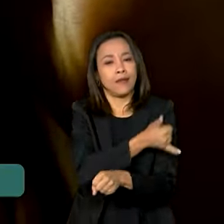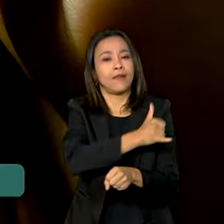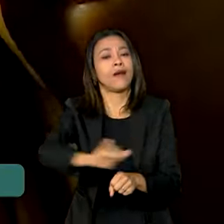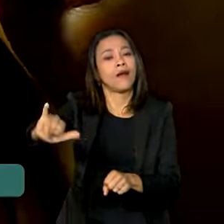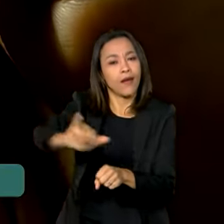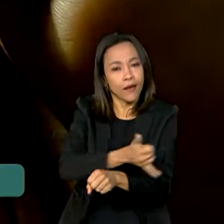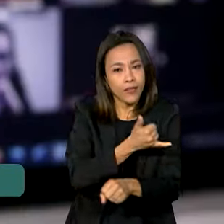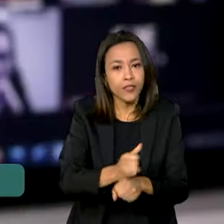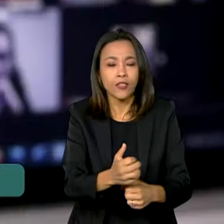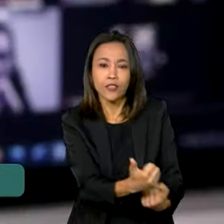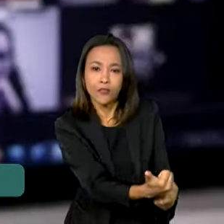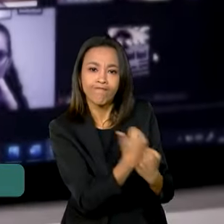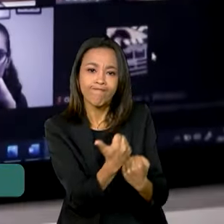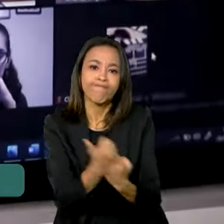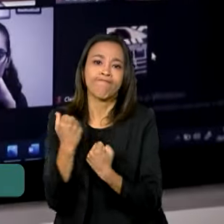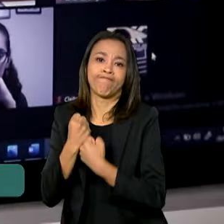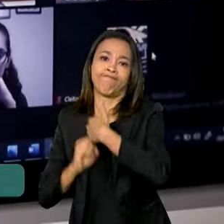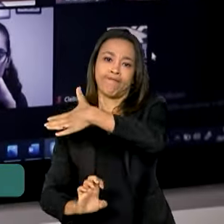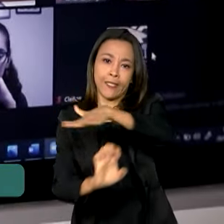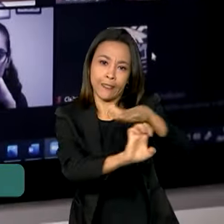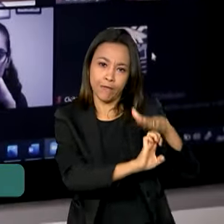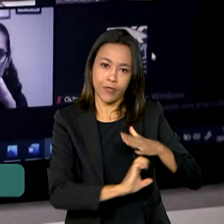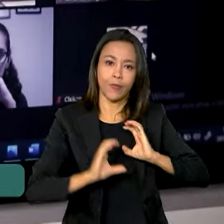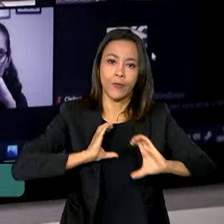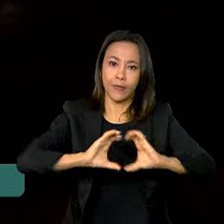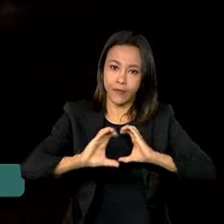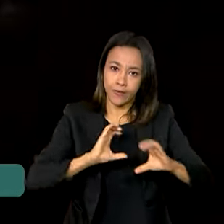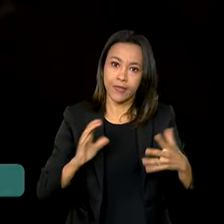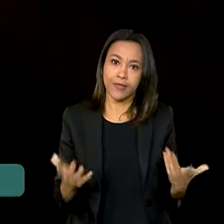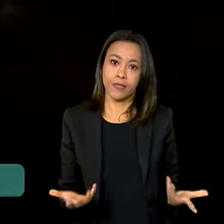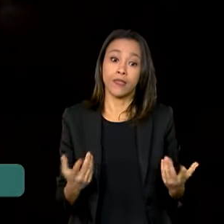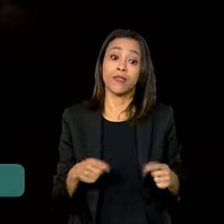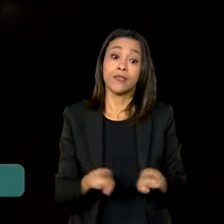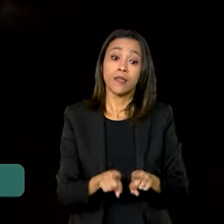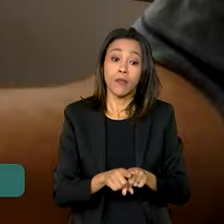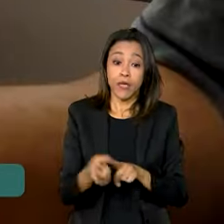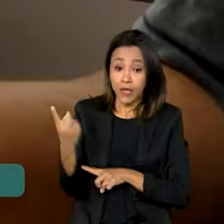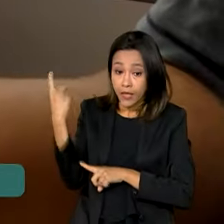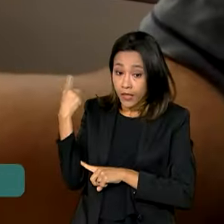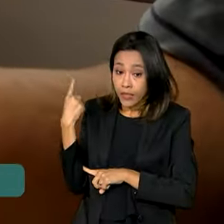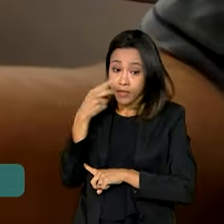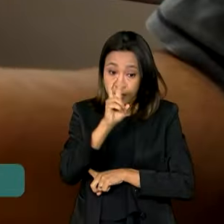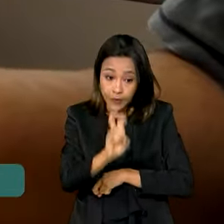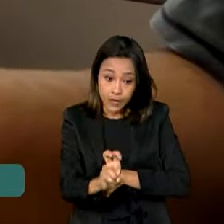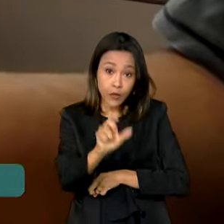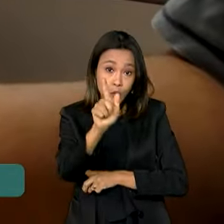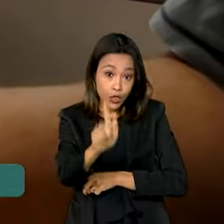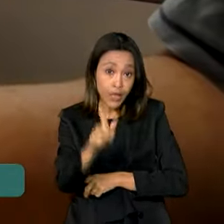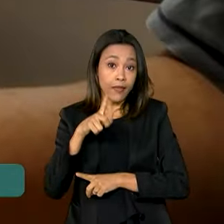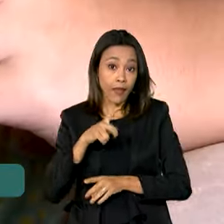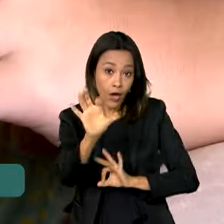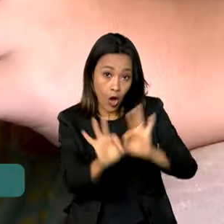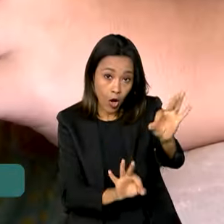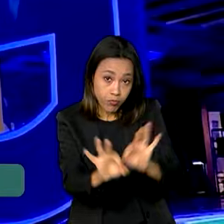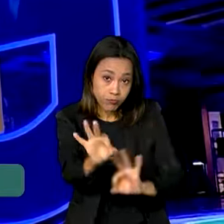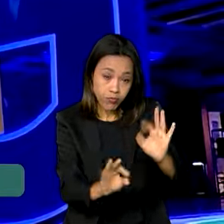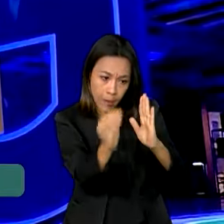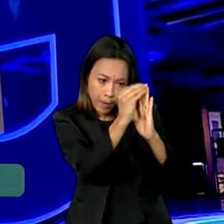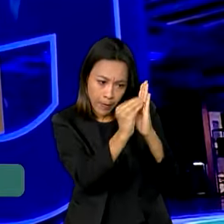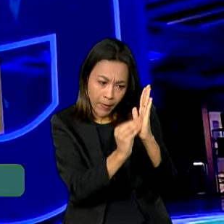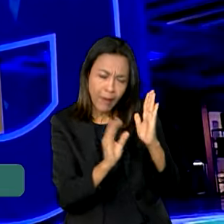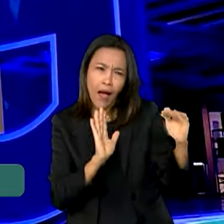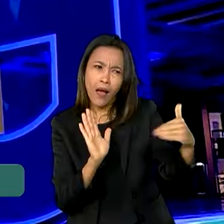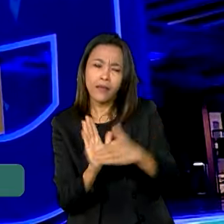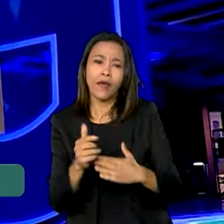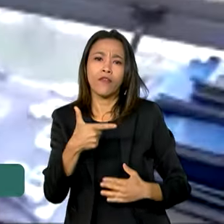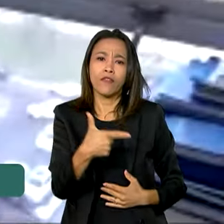das prestadoras de telecomunicações. E o próprio edital do 5G, ele coloca metas de atendimento que vão até o ano